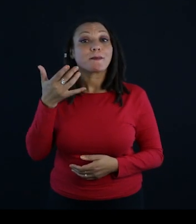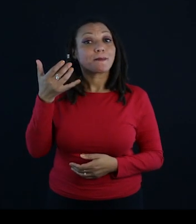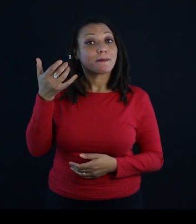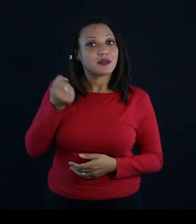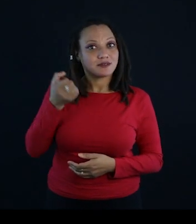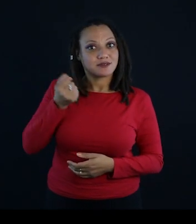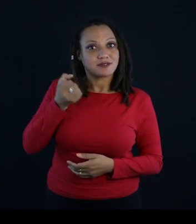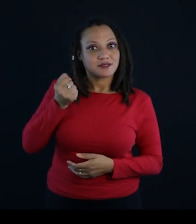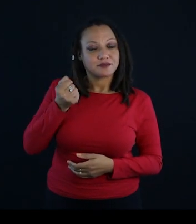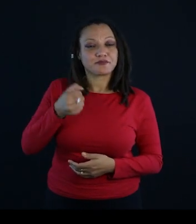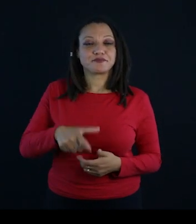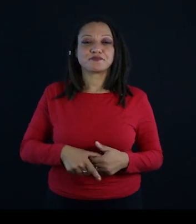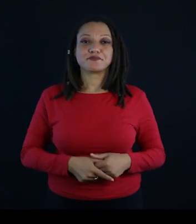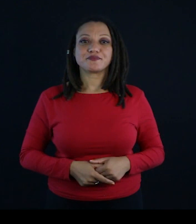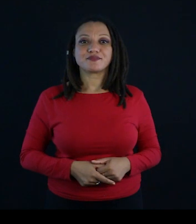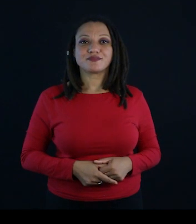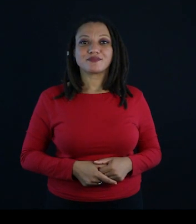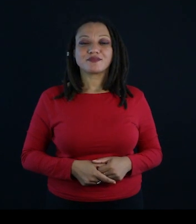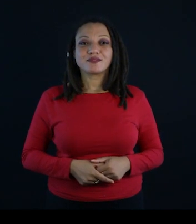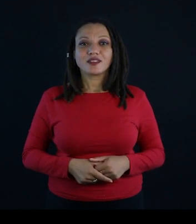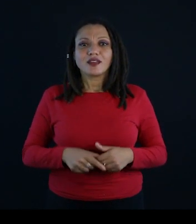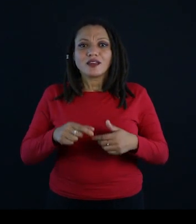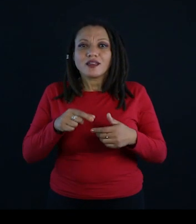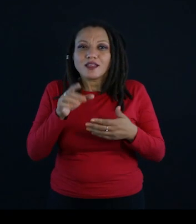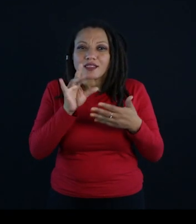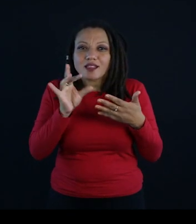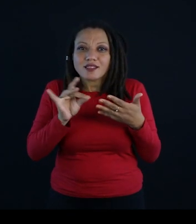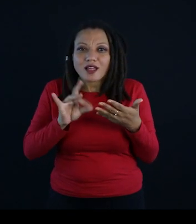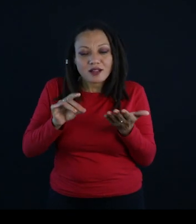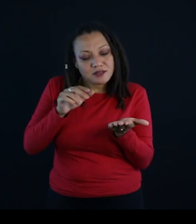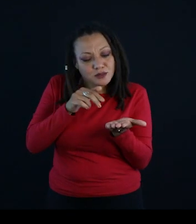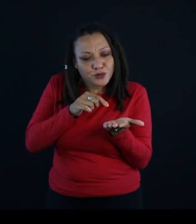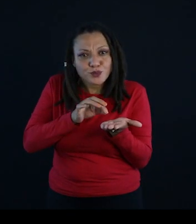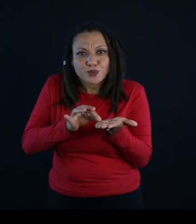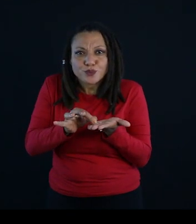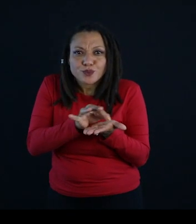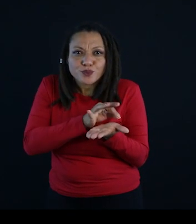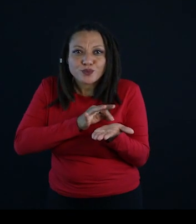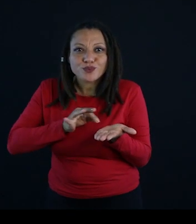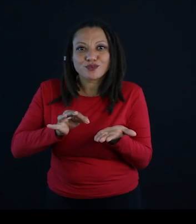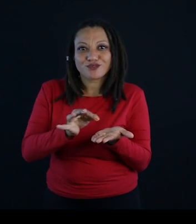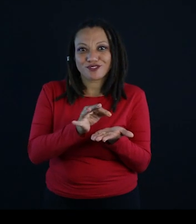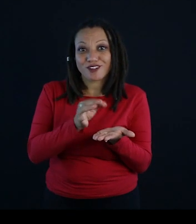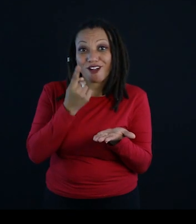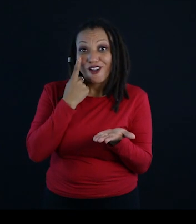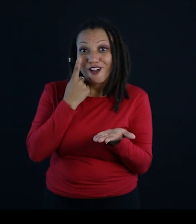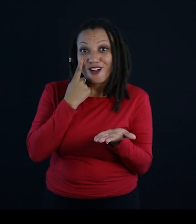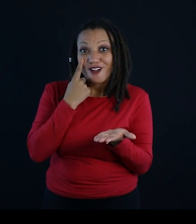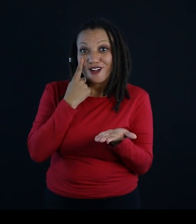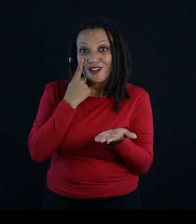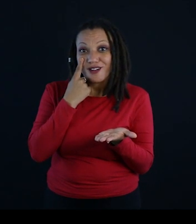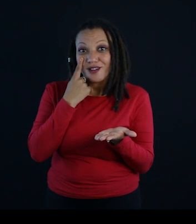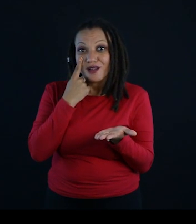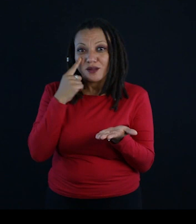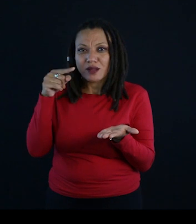de novo, uma tintinha branca, e vai fazer uns detalhezinhos